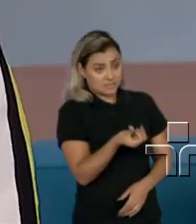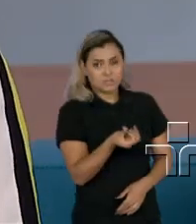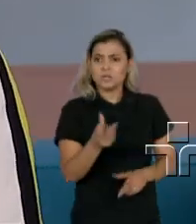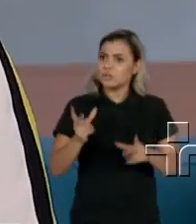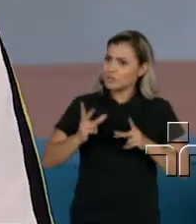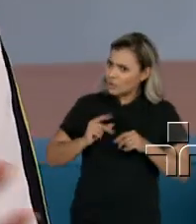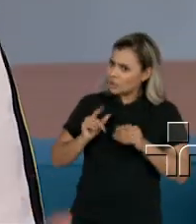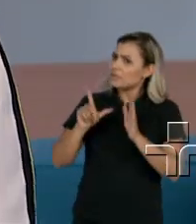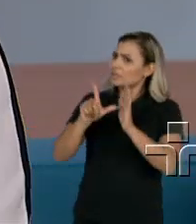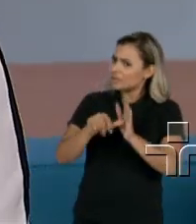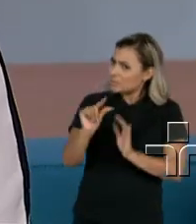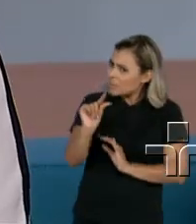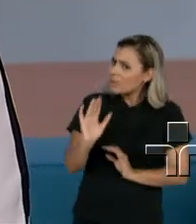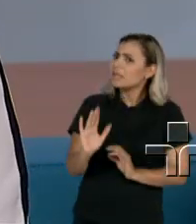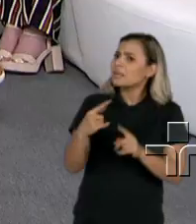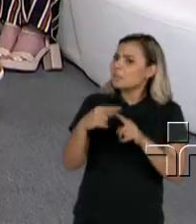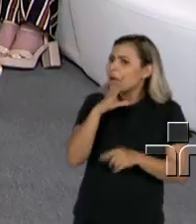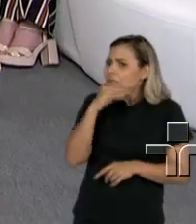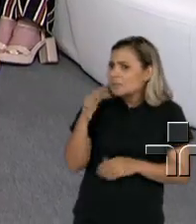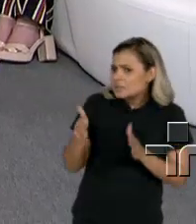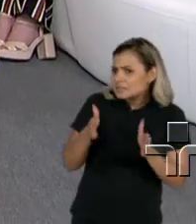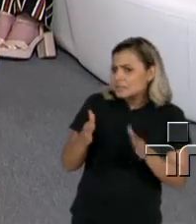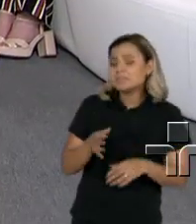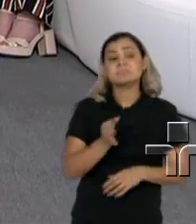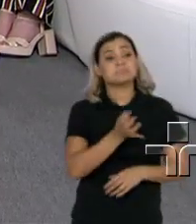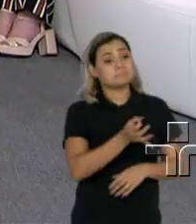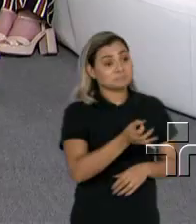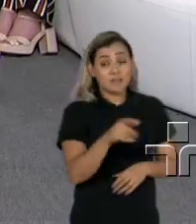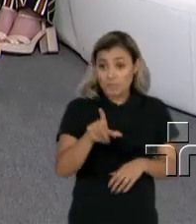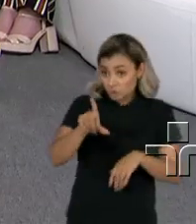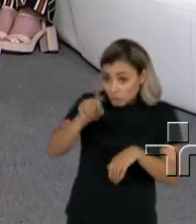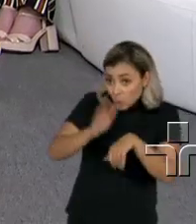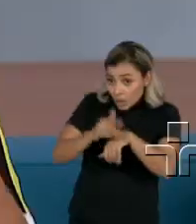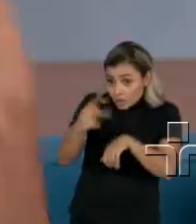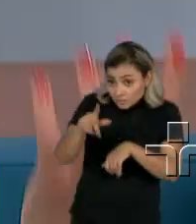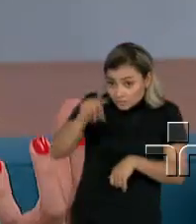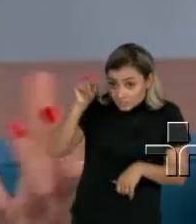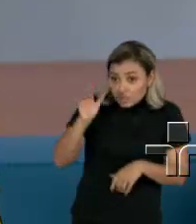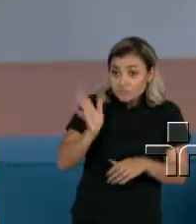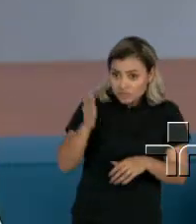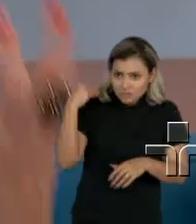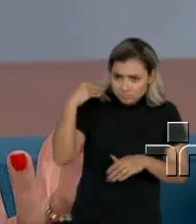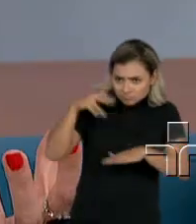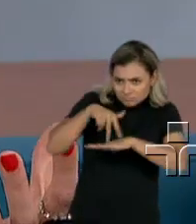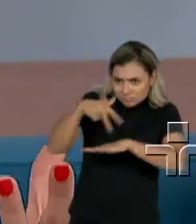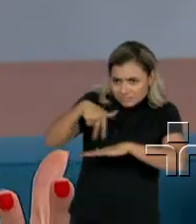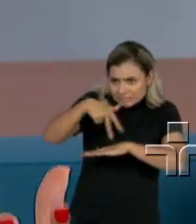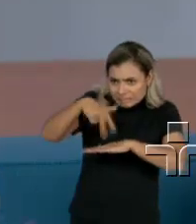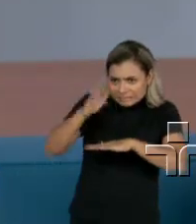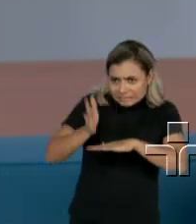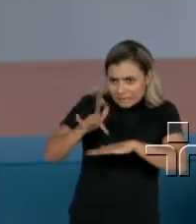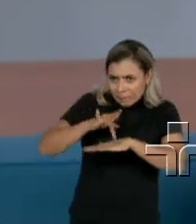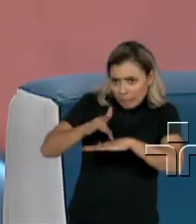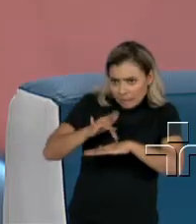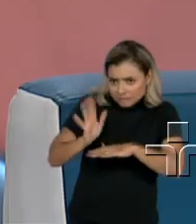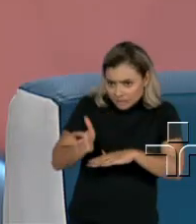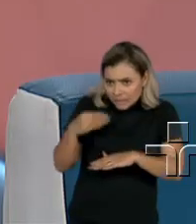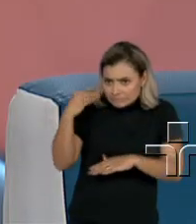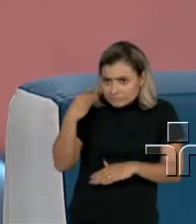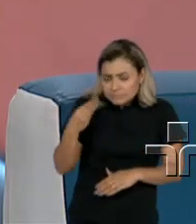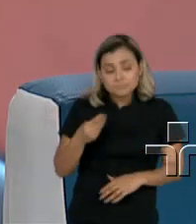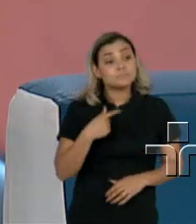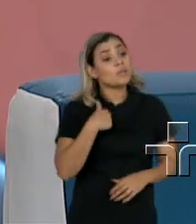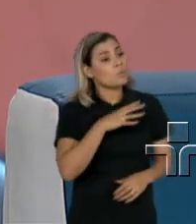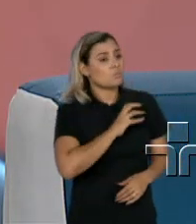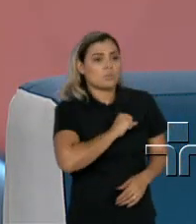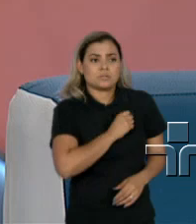começou mais tarde começou na adolescência e foi uma opção sua vocês já dançava já gostava de balé eu sempre gostei de